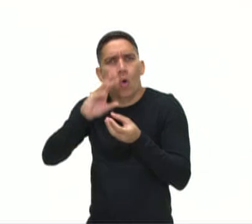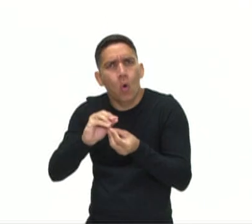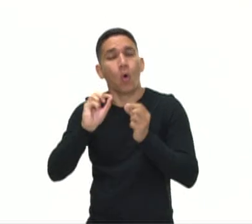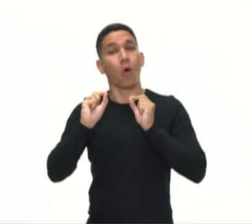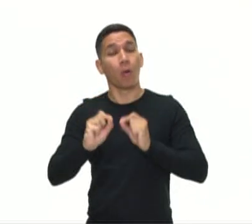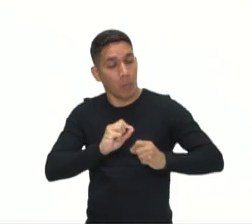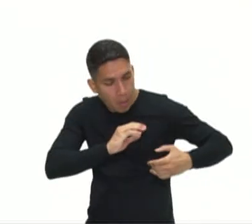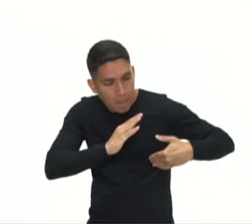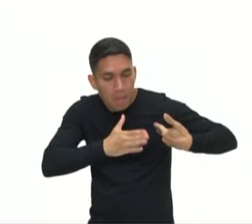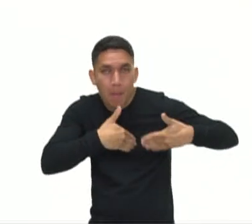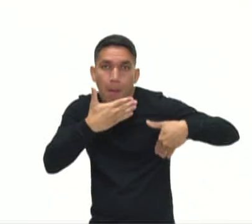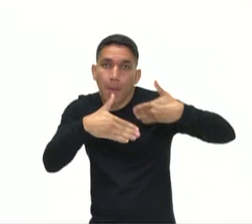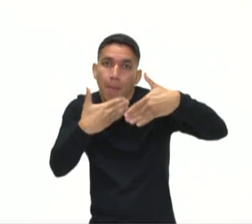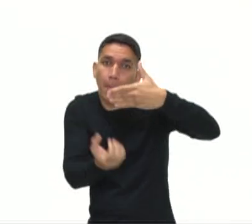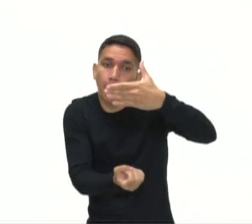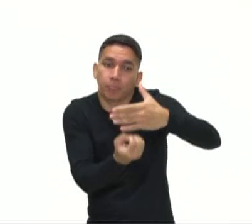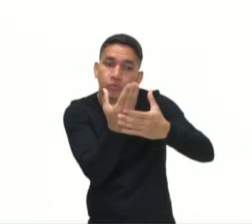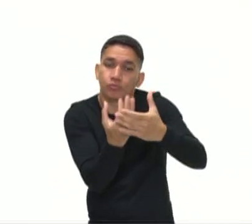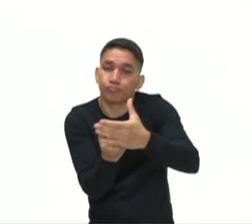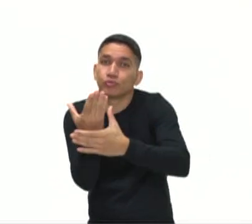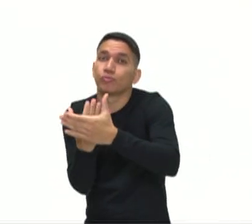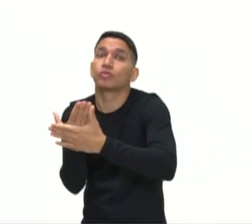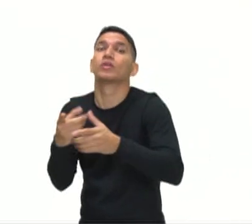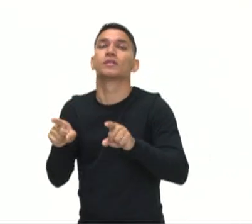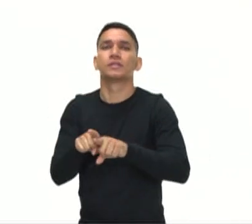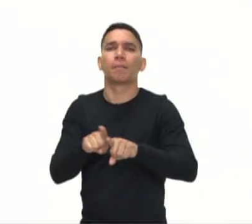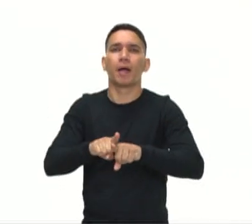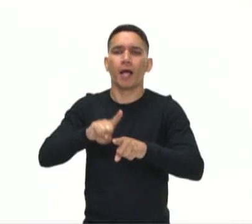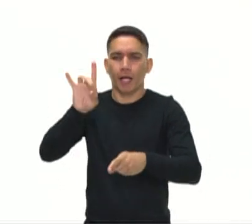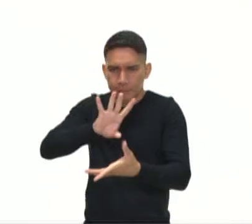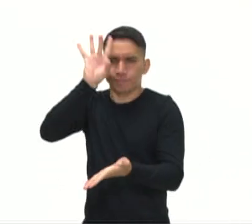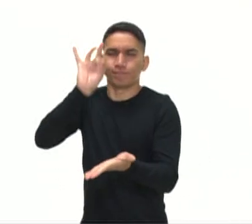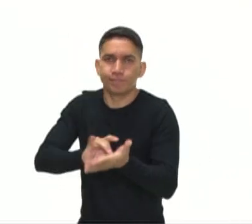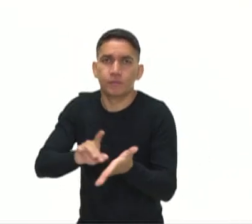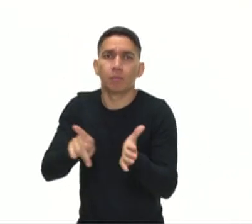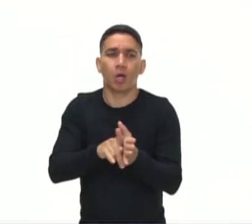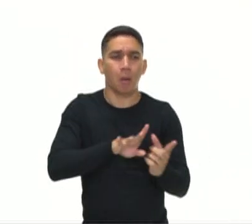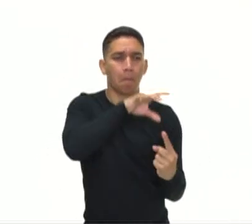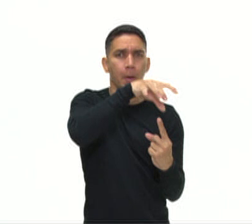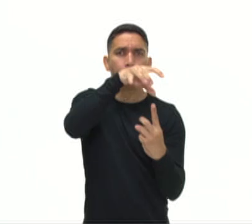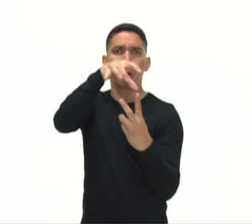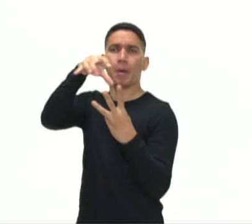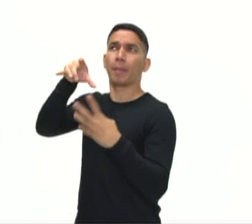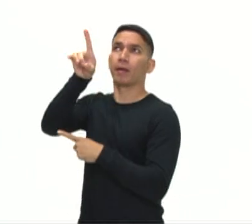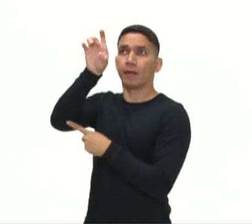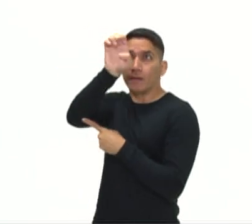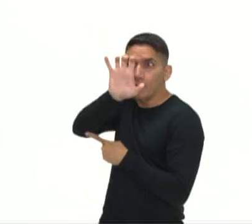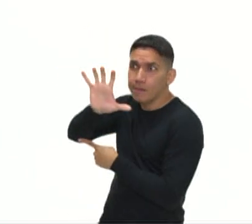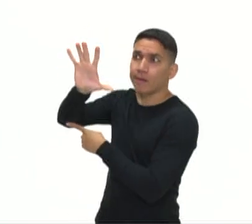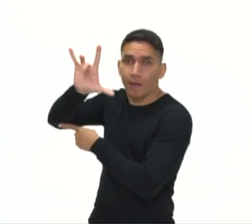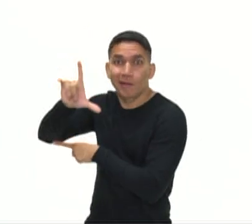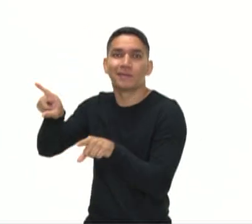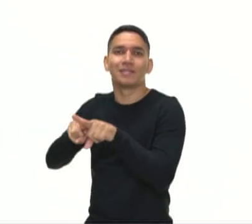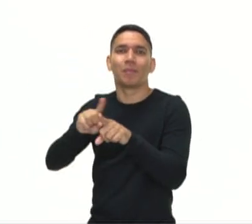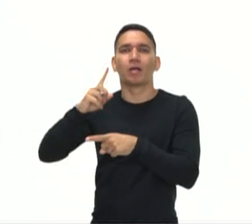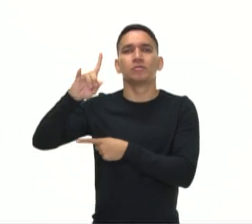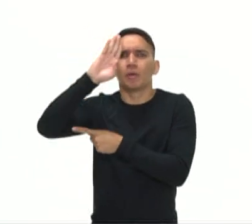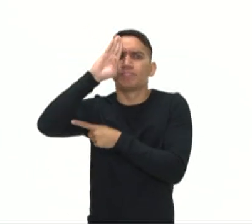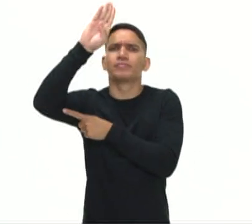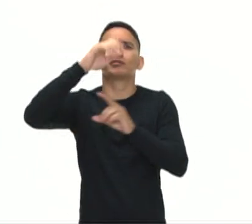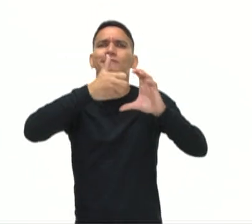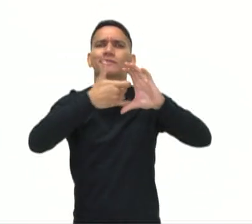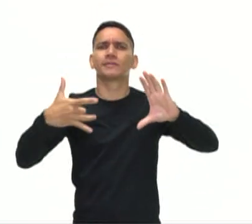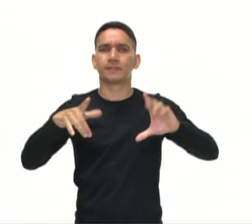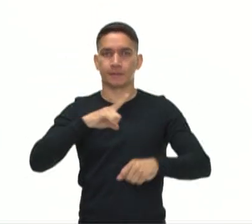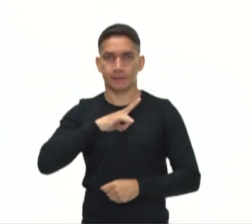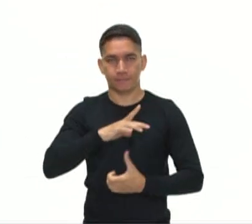Compreender os processos de formação e consolidação das monarquias europeias e suas principais